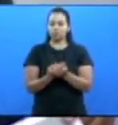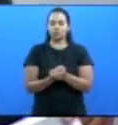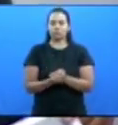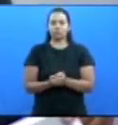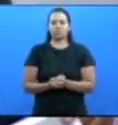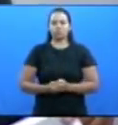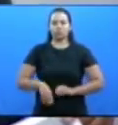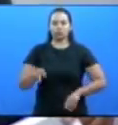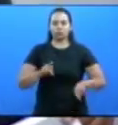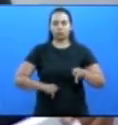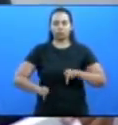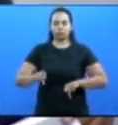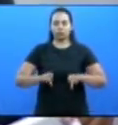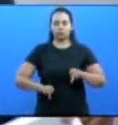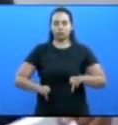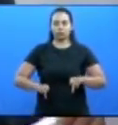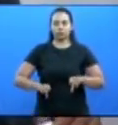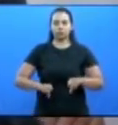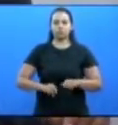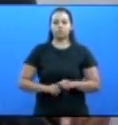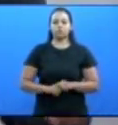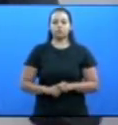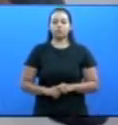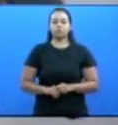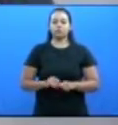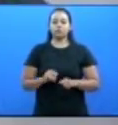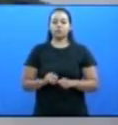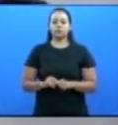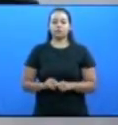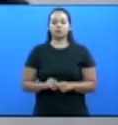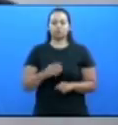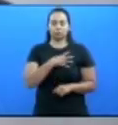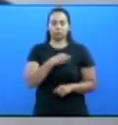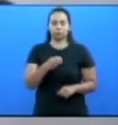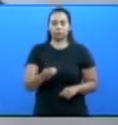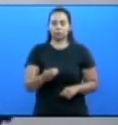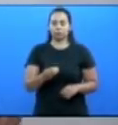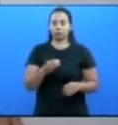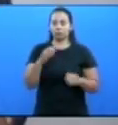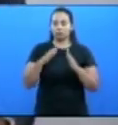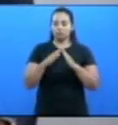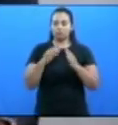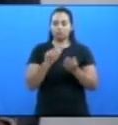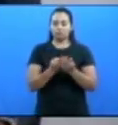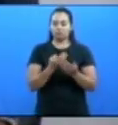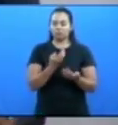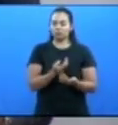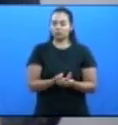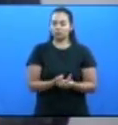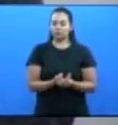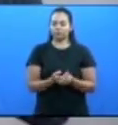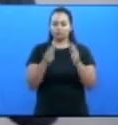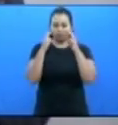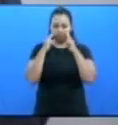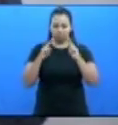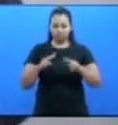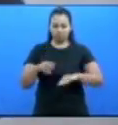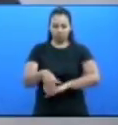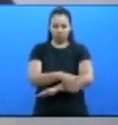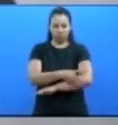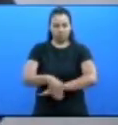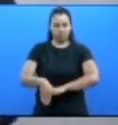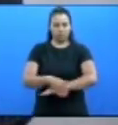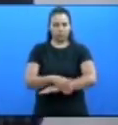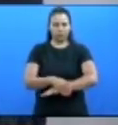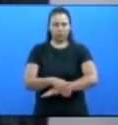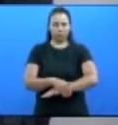o pedido também de asfalto do Alto do Boa Vista. E como a vereadora Ed, essa casa lembrou muito bem, no dia da audiência pública,